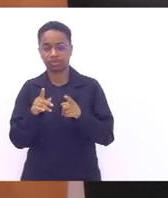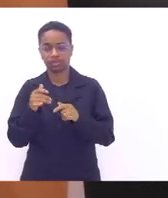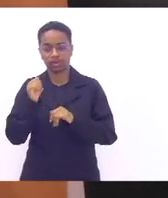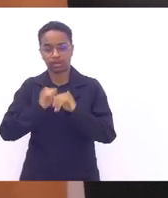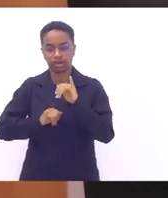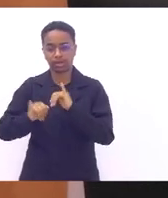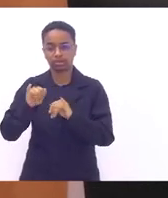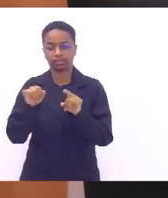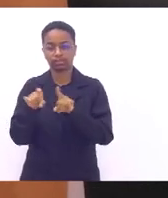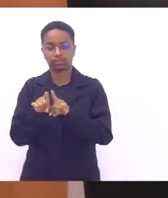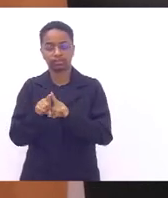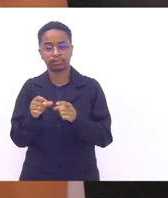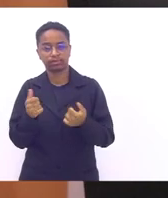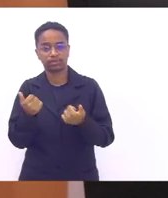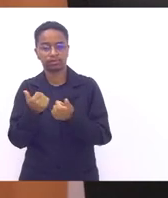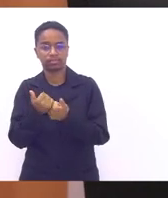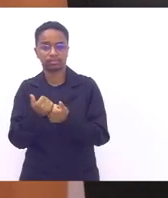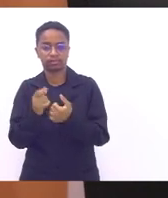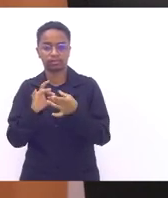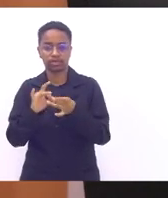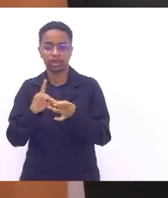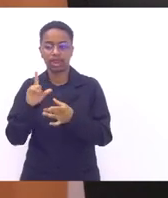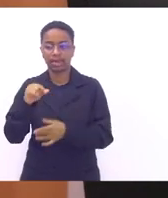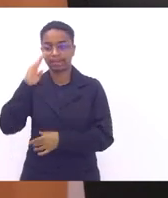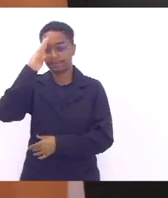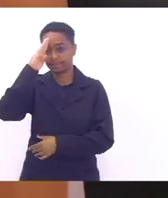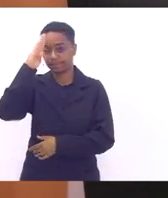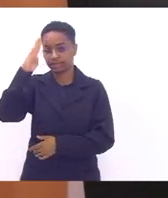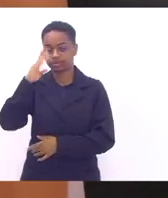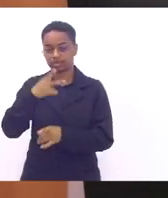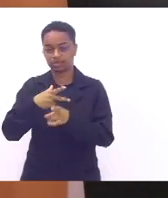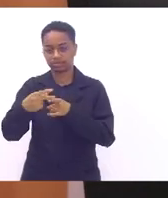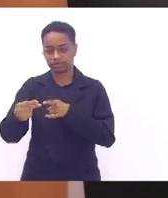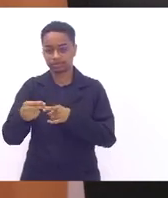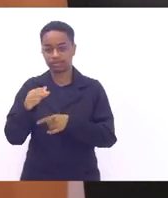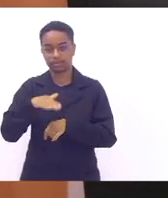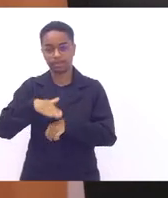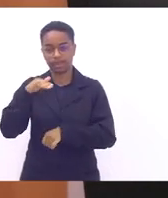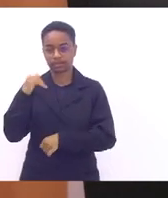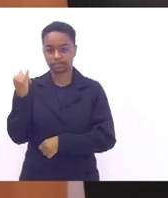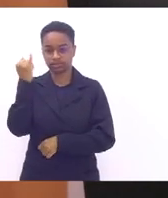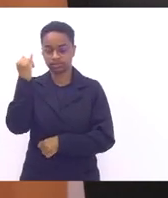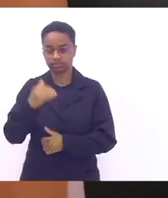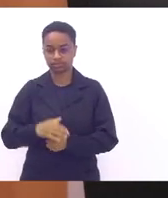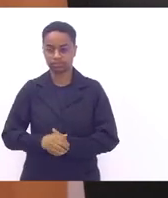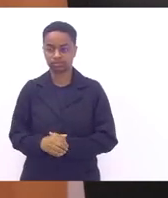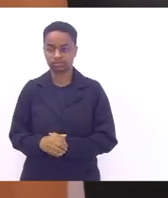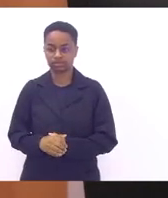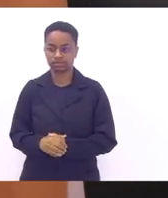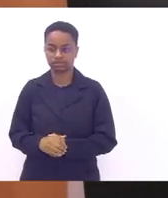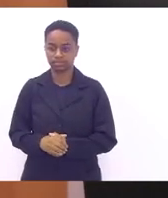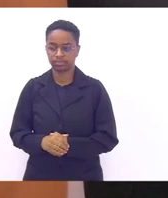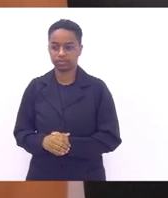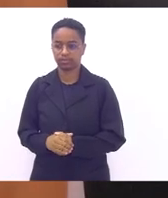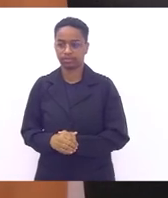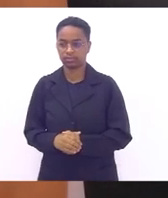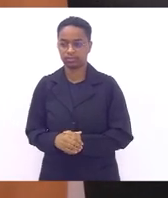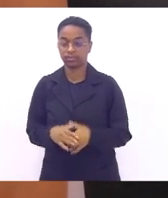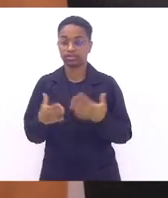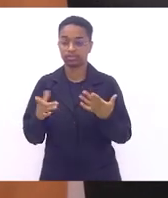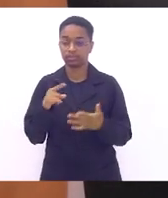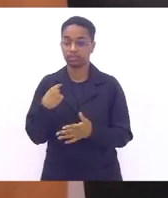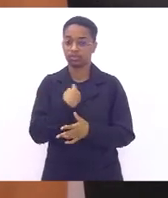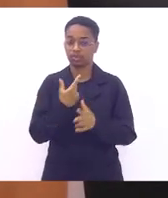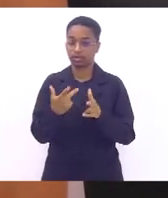da assistência, isso foi o ganho mais, né, assim, mais importante que a gente teve. Então, dá para a gente olhar aqui, está